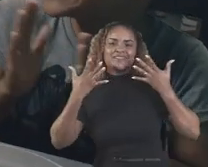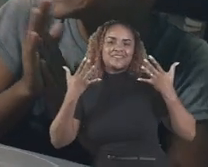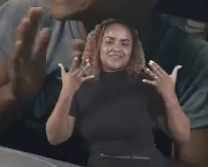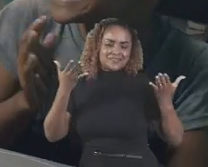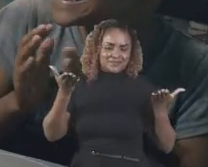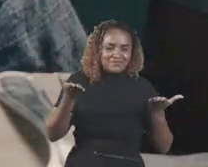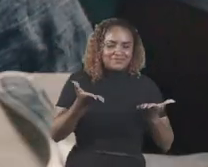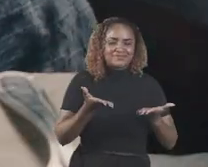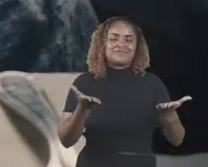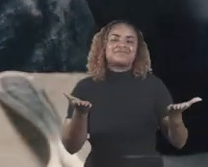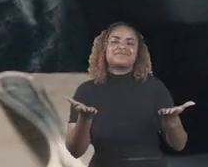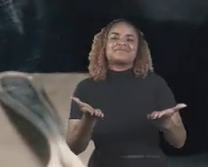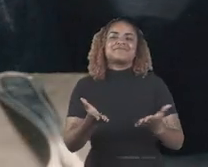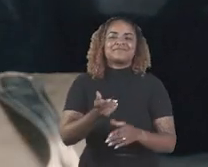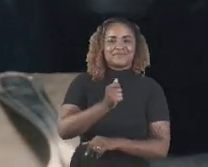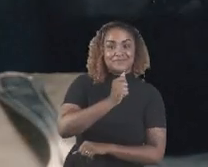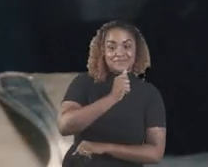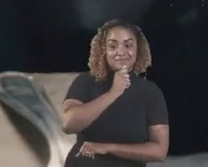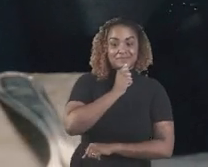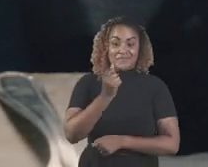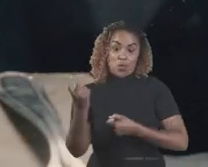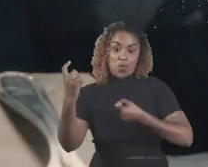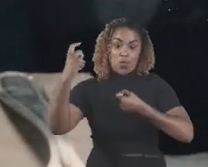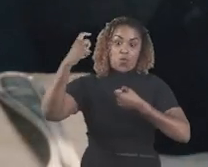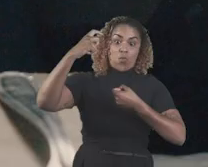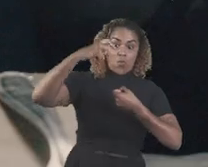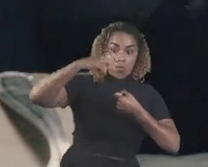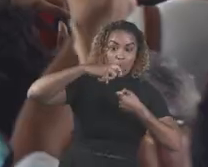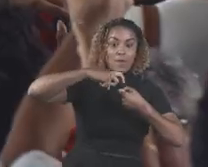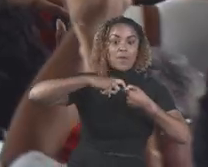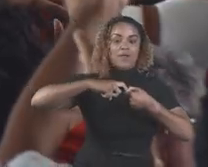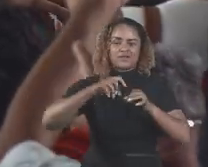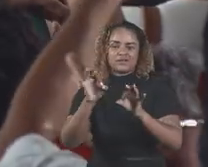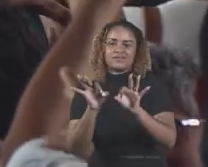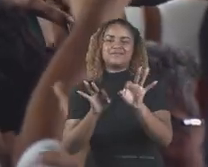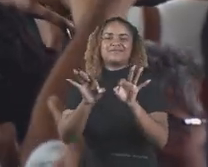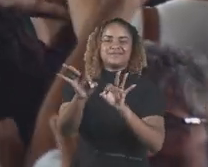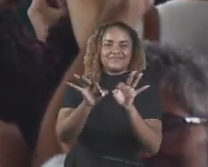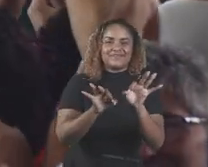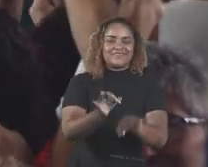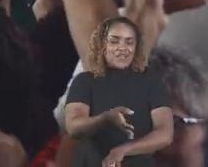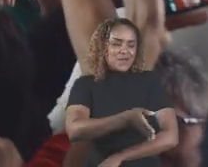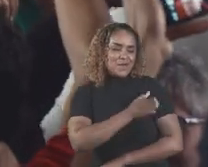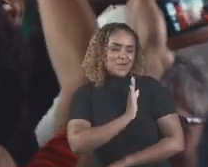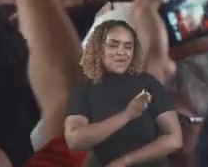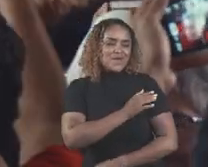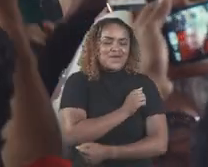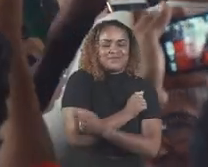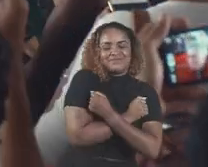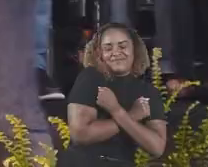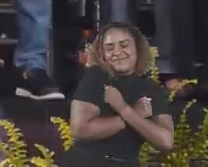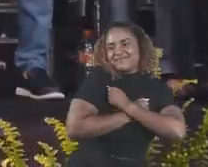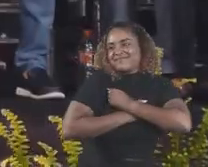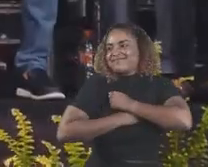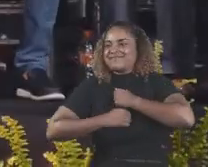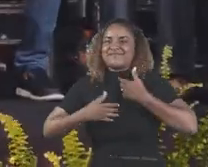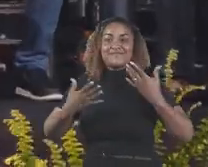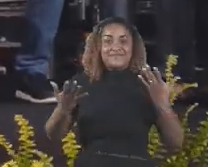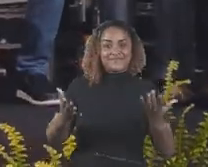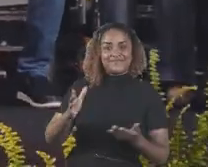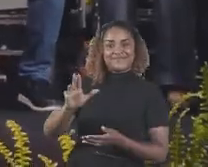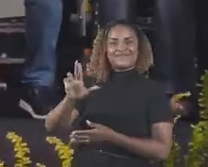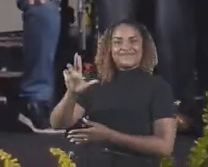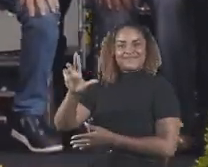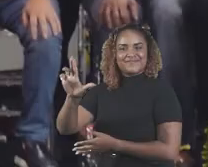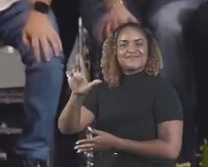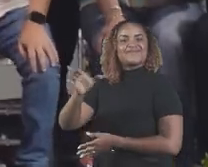prato cheio, ainda bem que tudo vai voltar. De coração e braço aberto, Lula tava